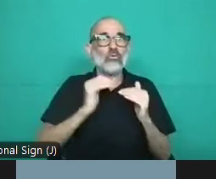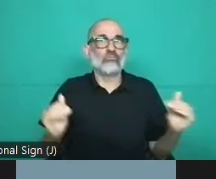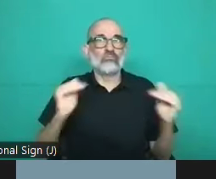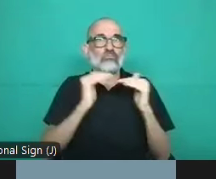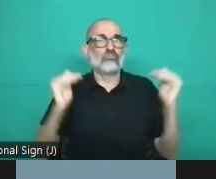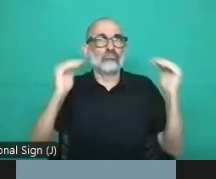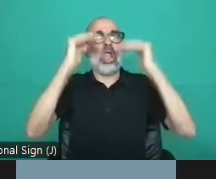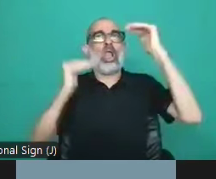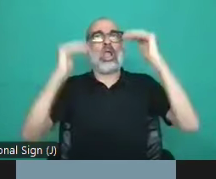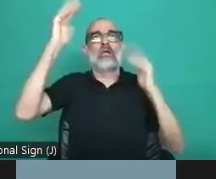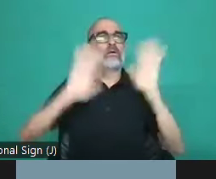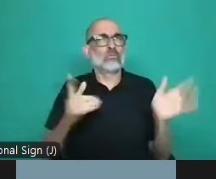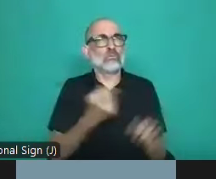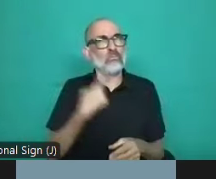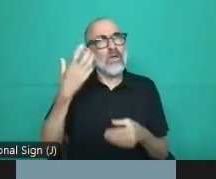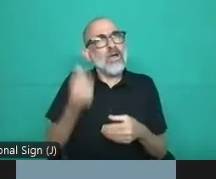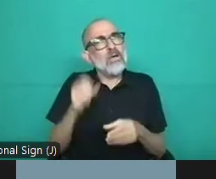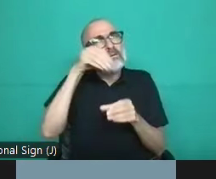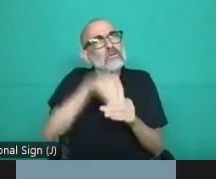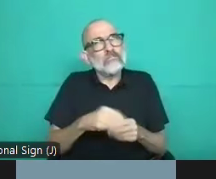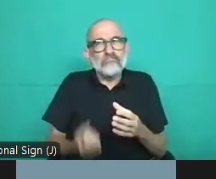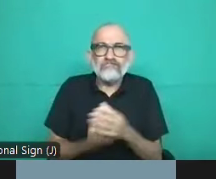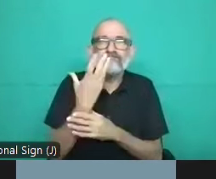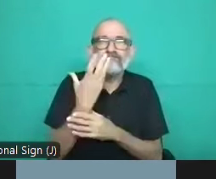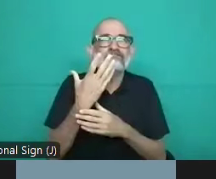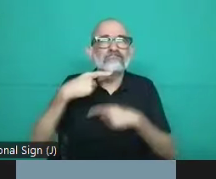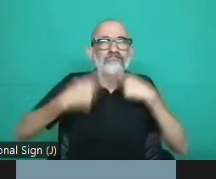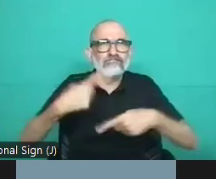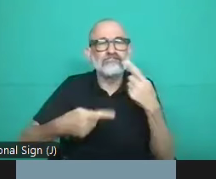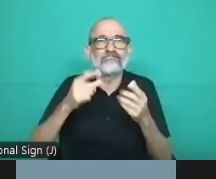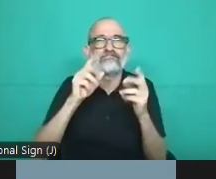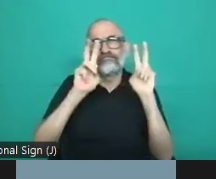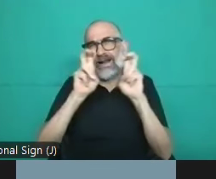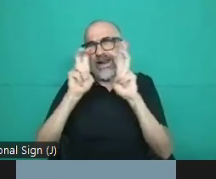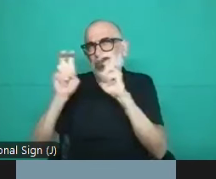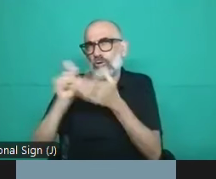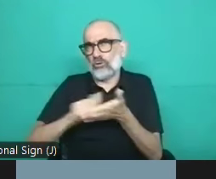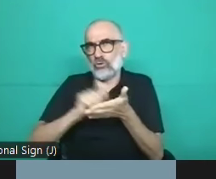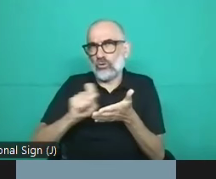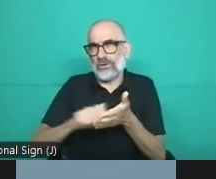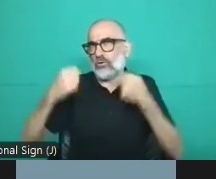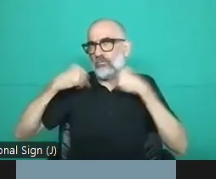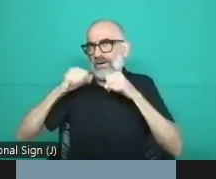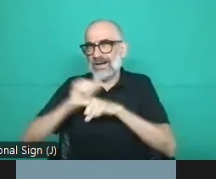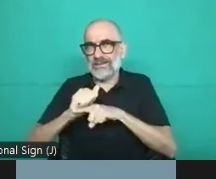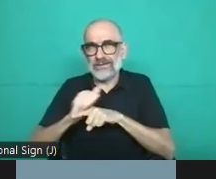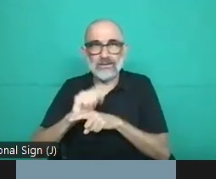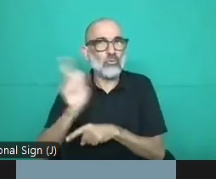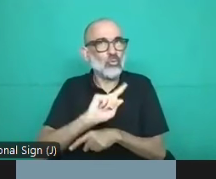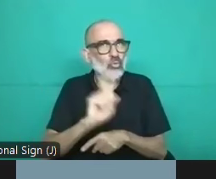técnico, comunicação, empatia, e fornecer um debriefing adequado e dessa